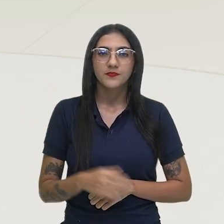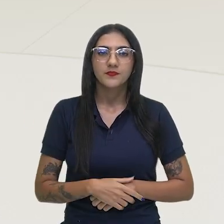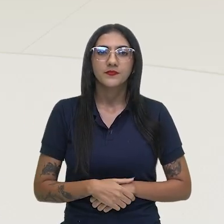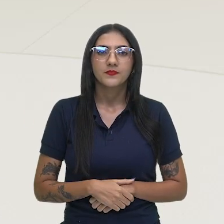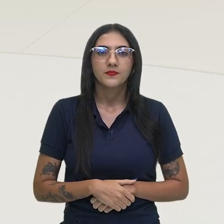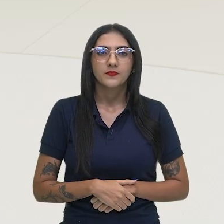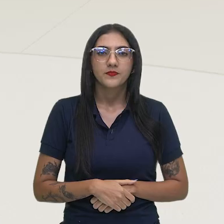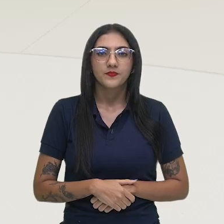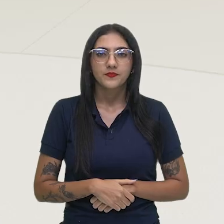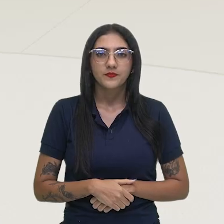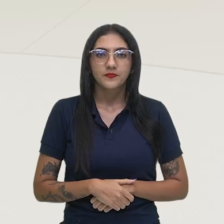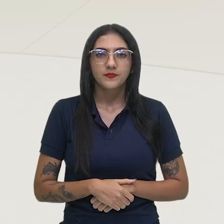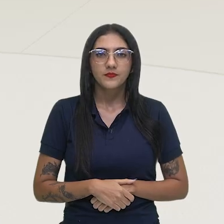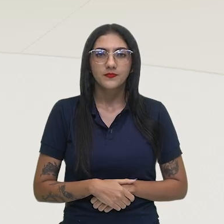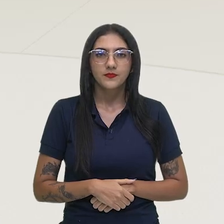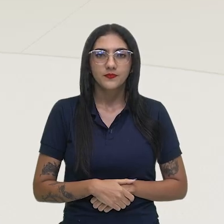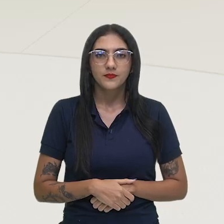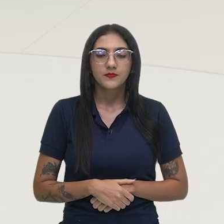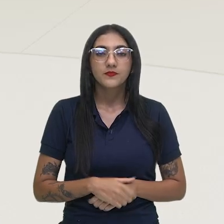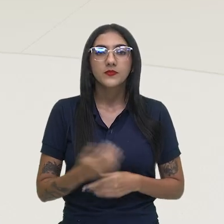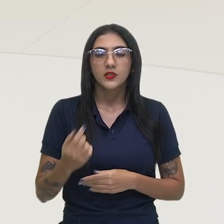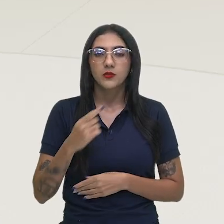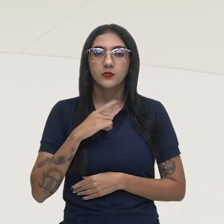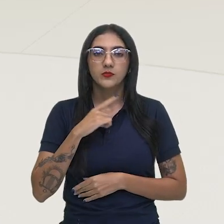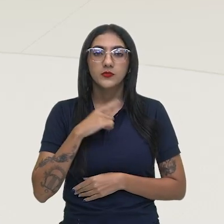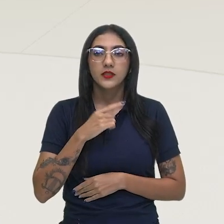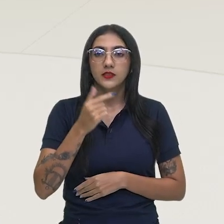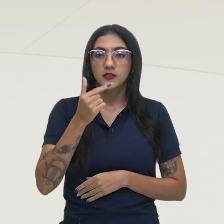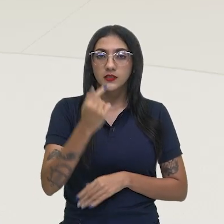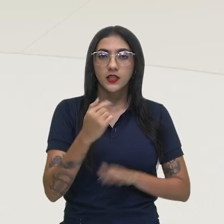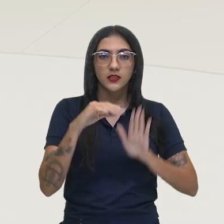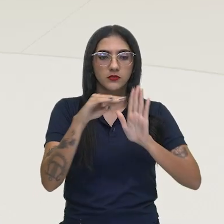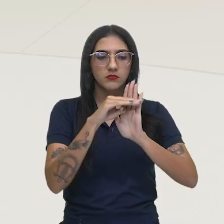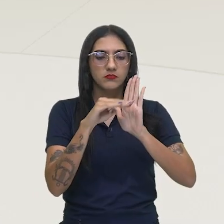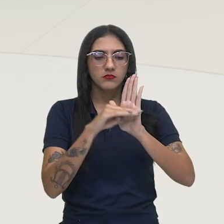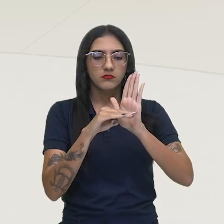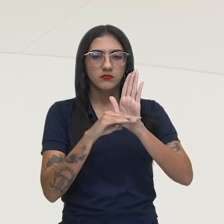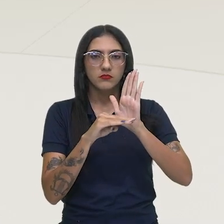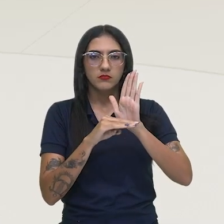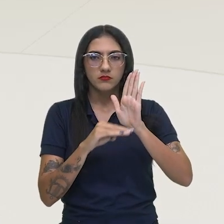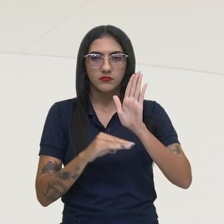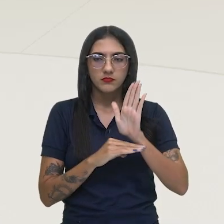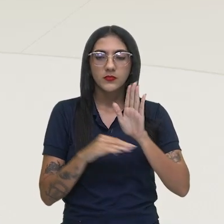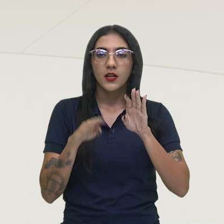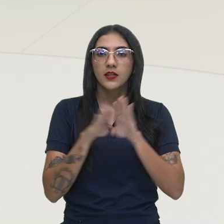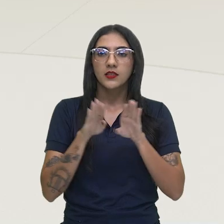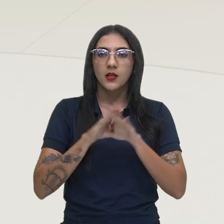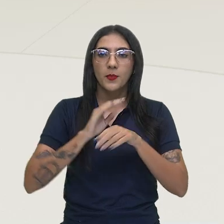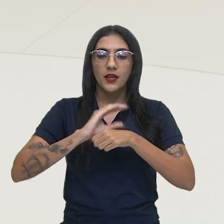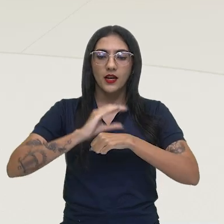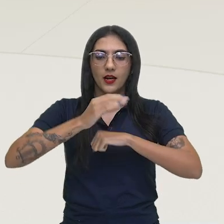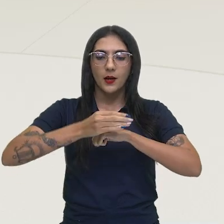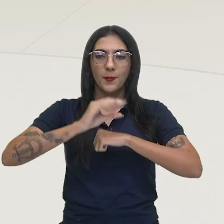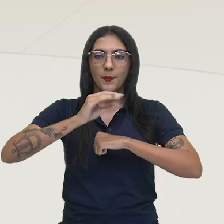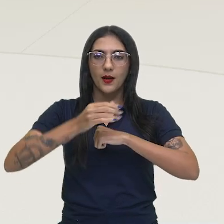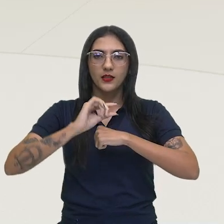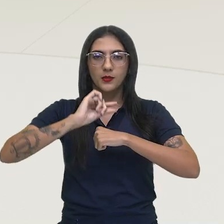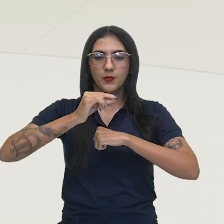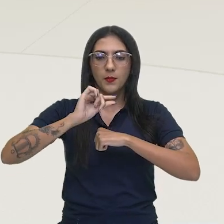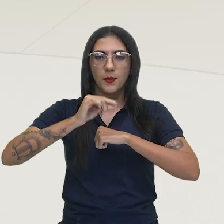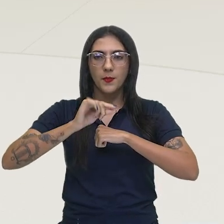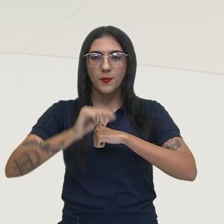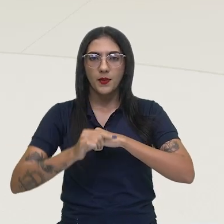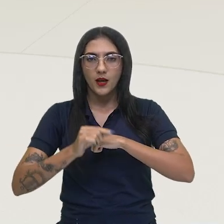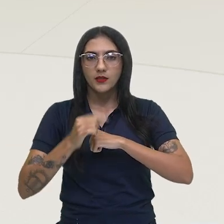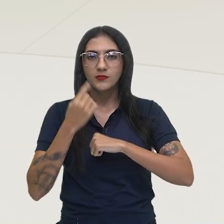Então, os níveis de energia são 7, os subníveis, e cada camada tem uma certa quantidade. Então, a leitura é desse